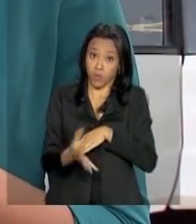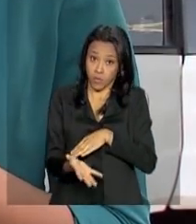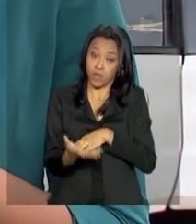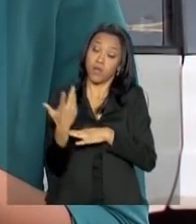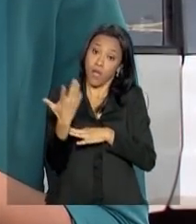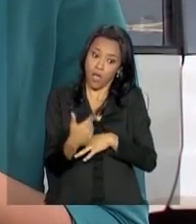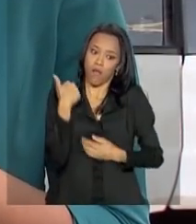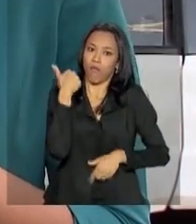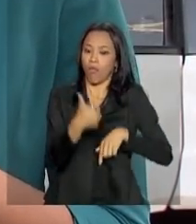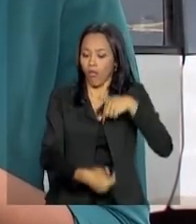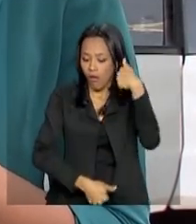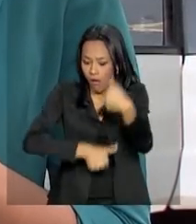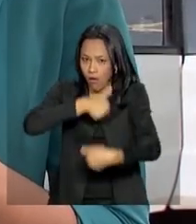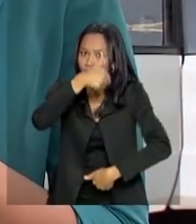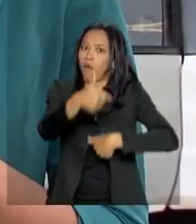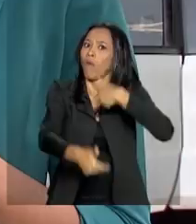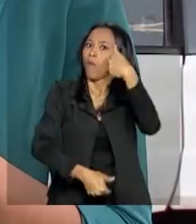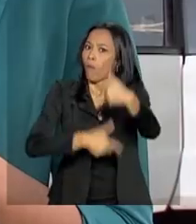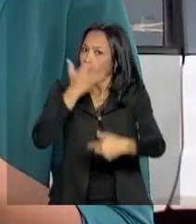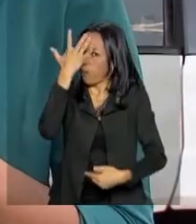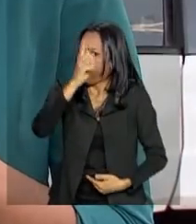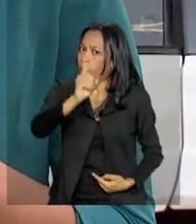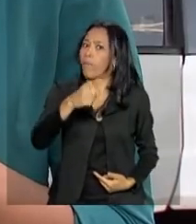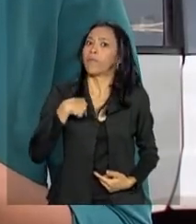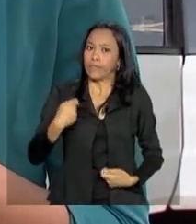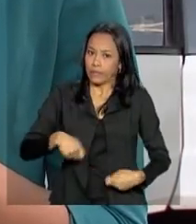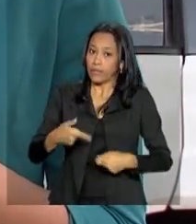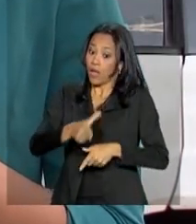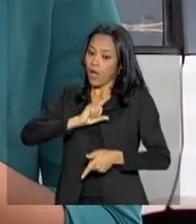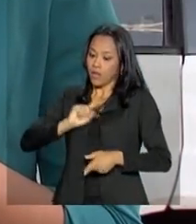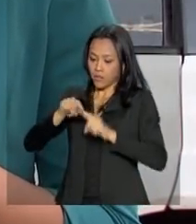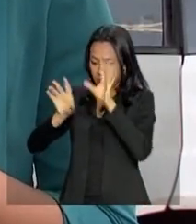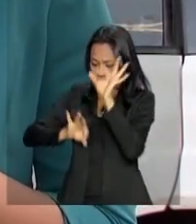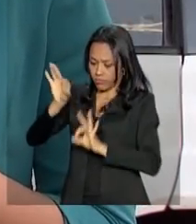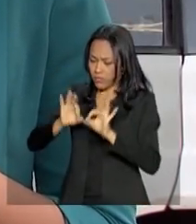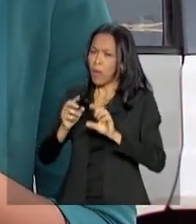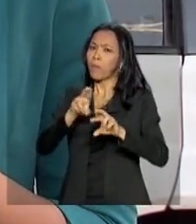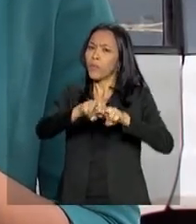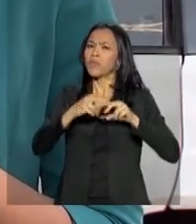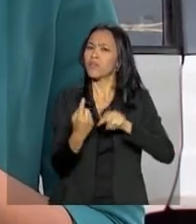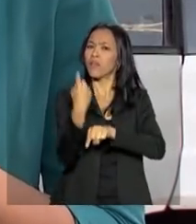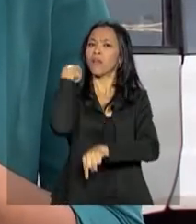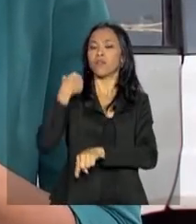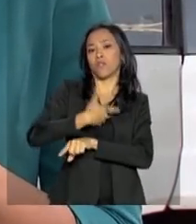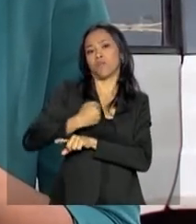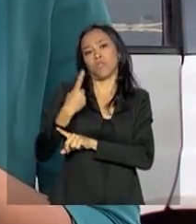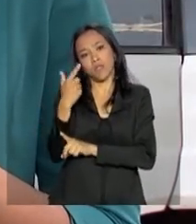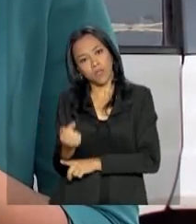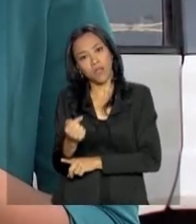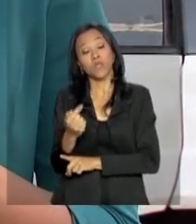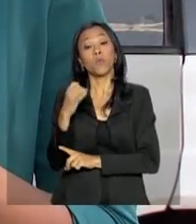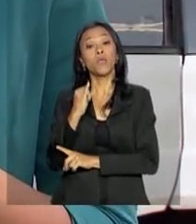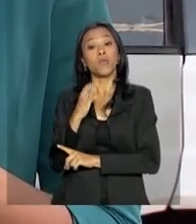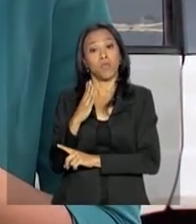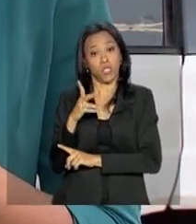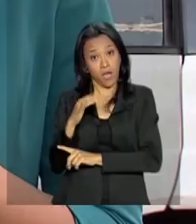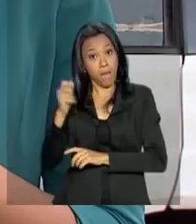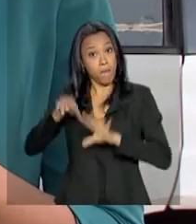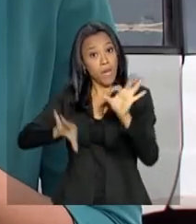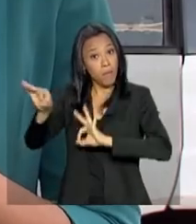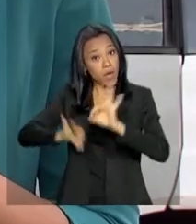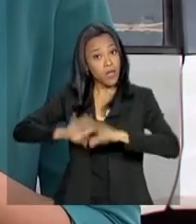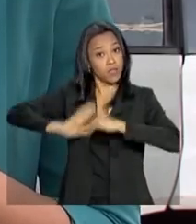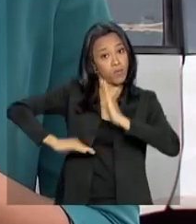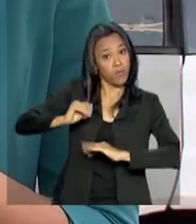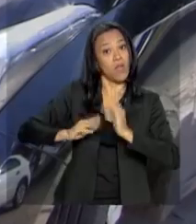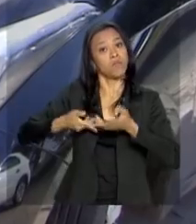a tarefa trabalhosa e exige planejamento por isso desde 2017 o bagé vem trabalhando na preparação do censo